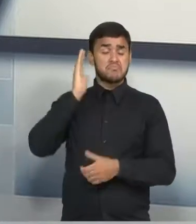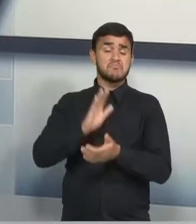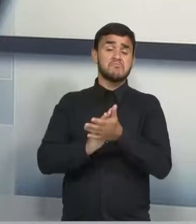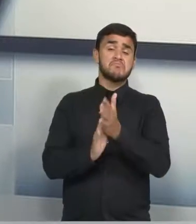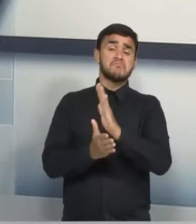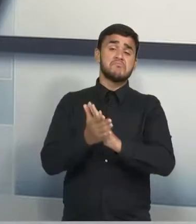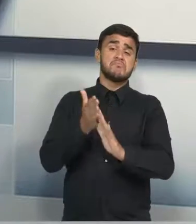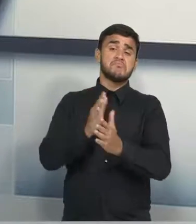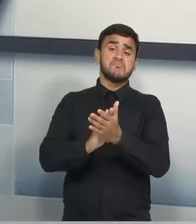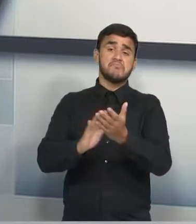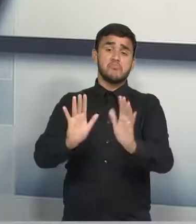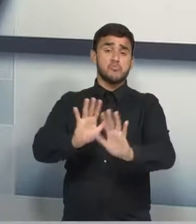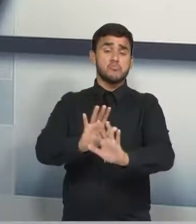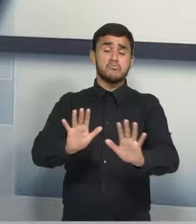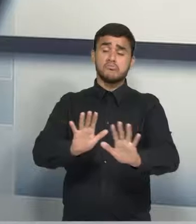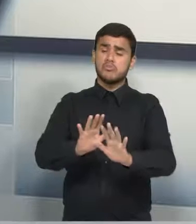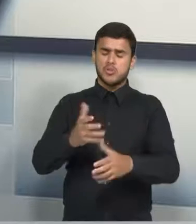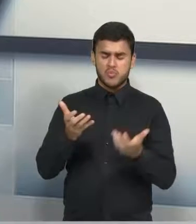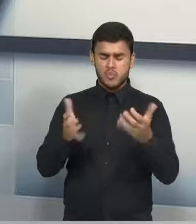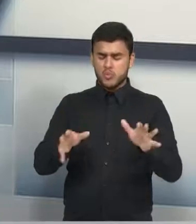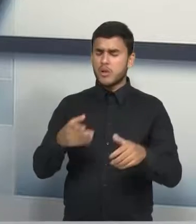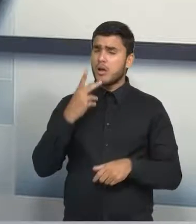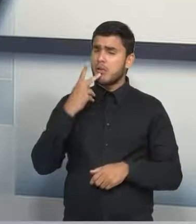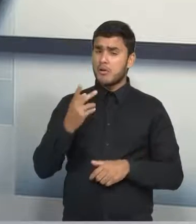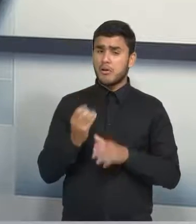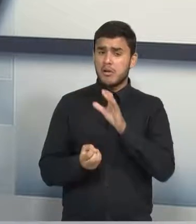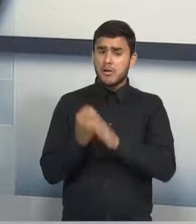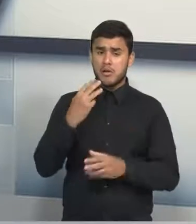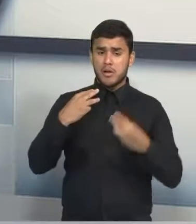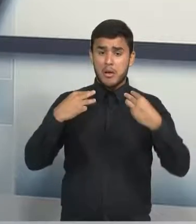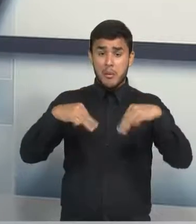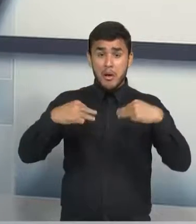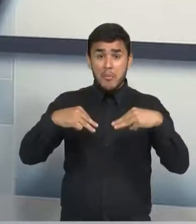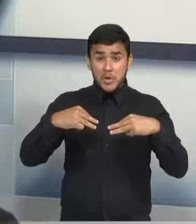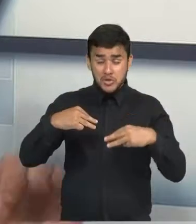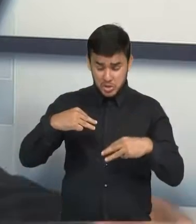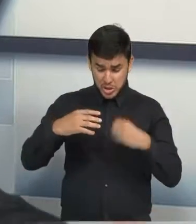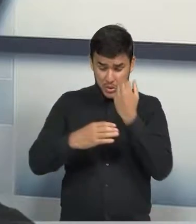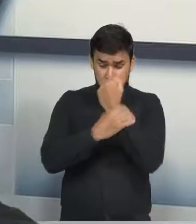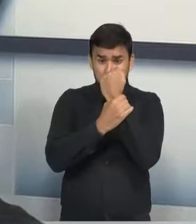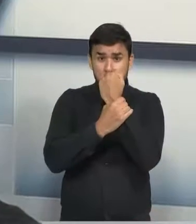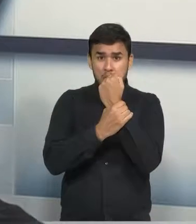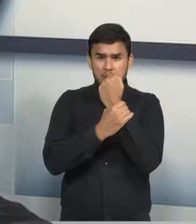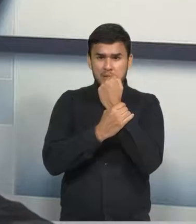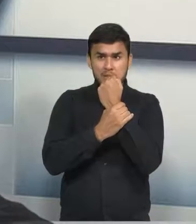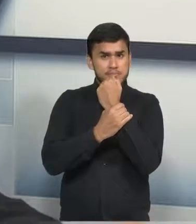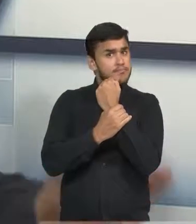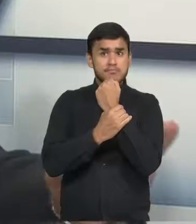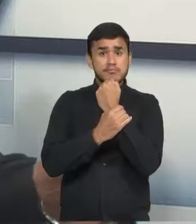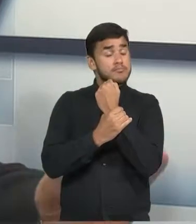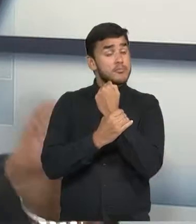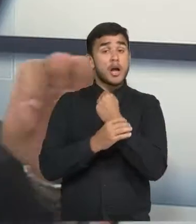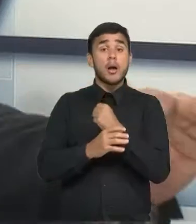cria um Ministério da Segurança Pública, Luiz, para deixar a conta dos estados justamente com os